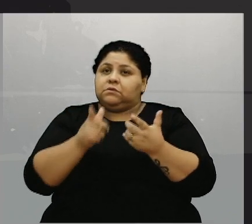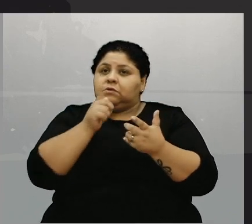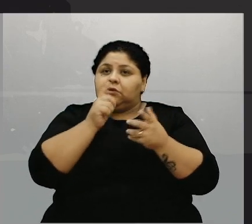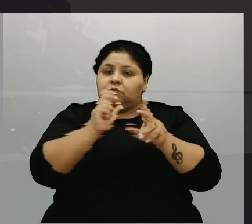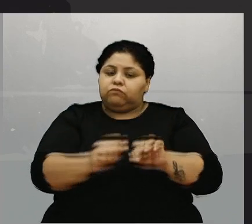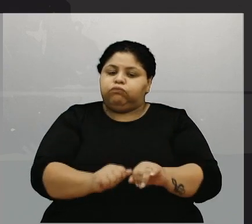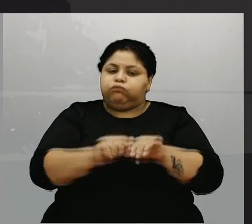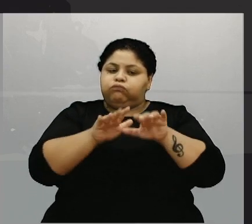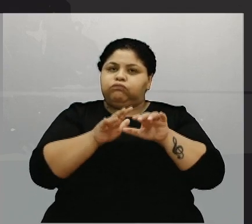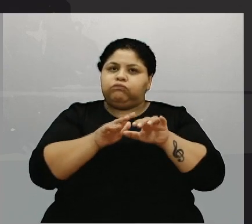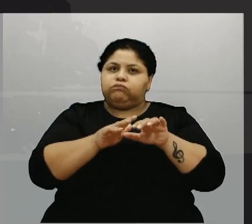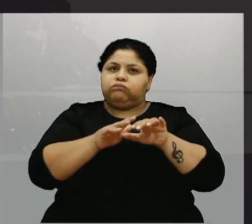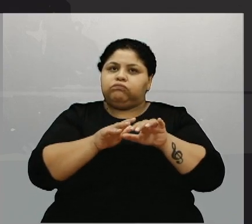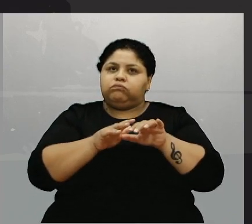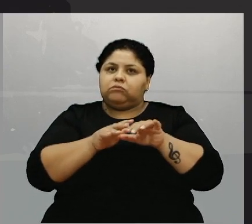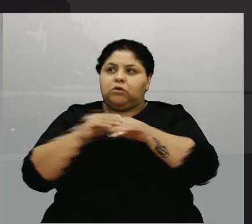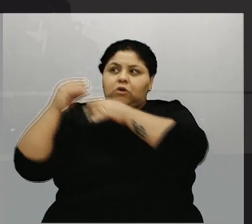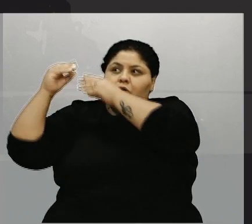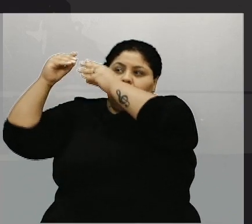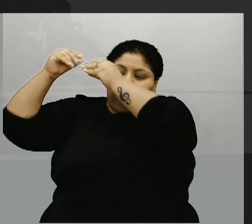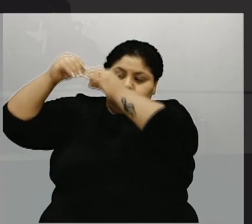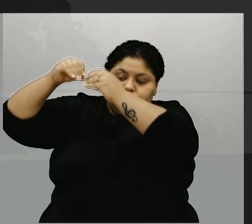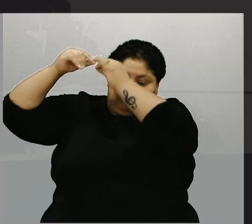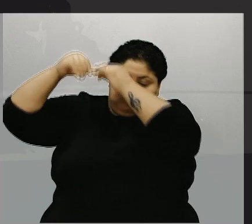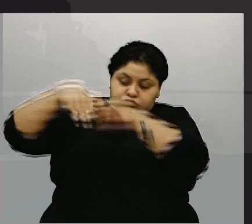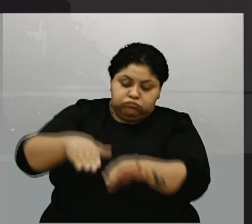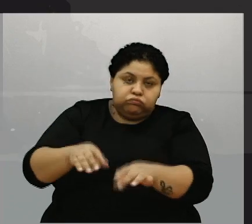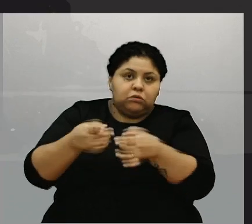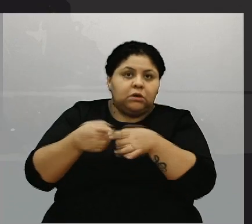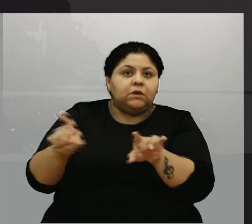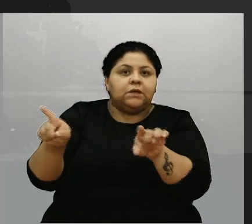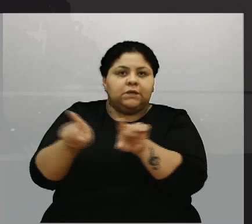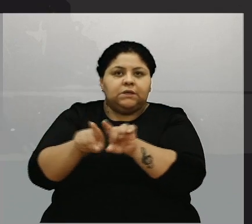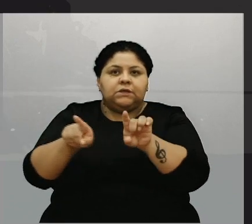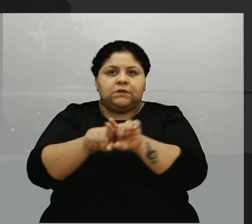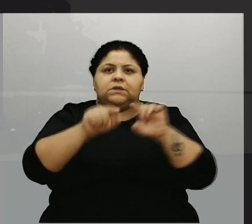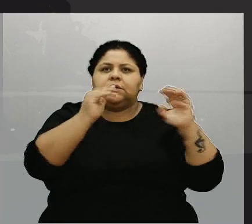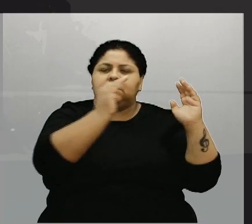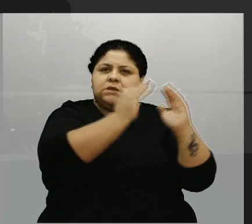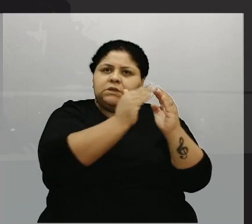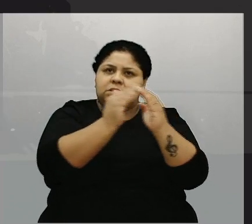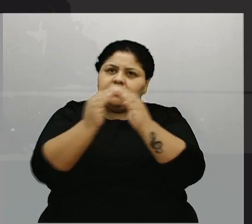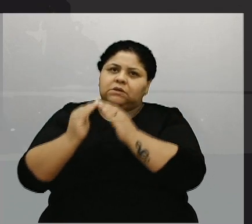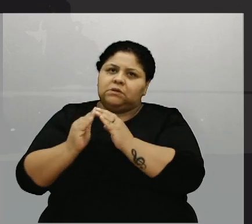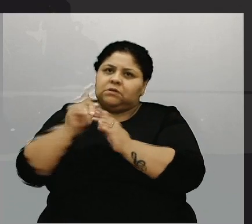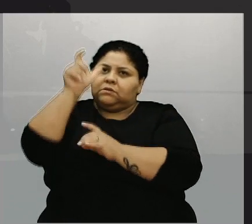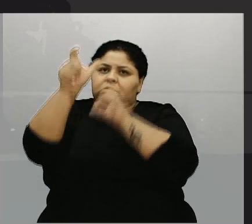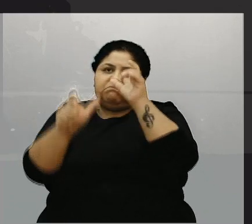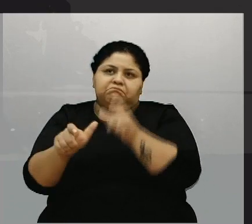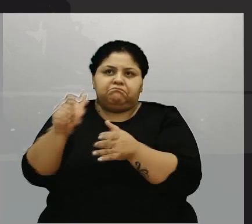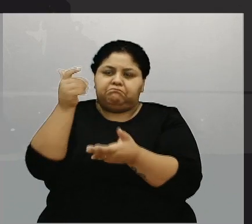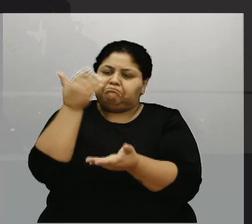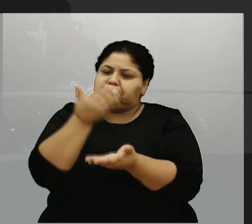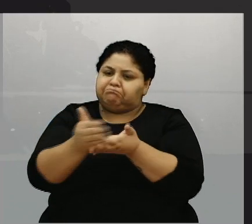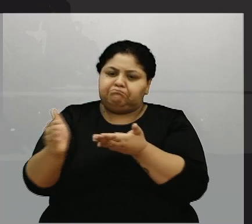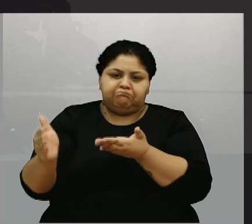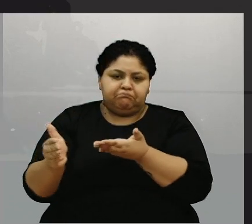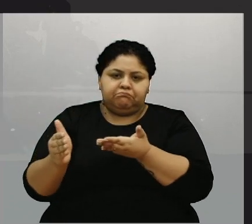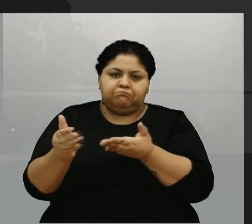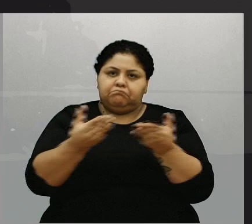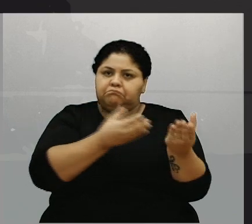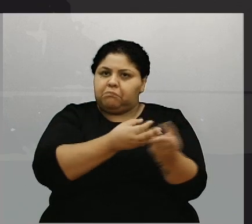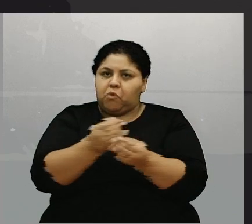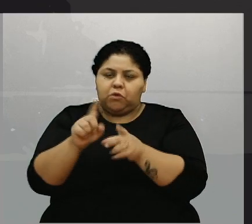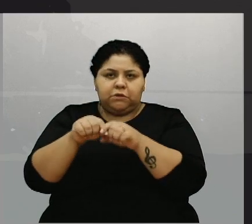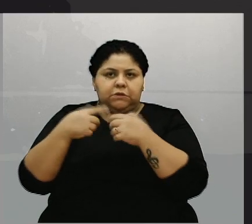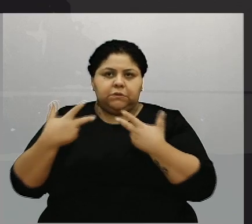inundação ou de deslizamento, mas que também tiveram a sua casa e as pessoas perderam muitos